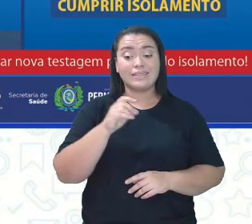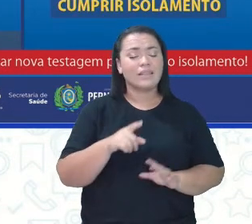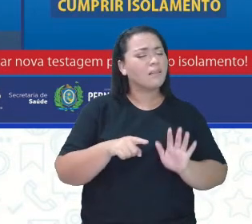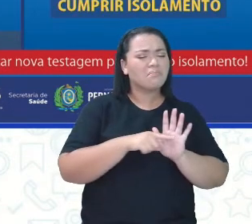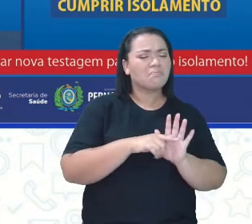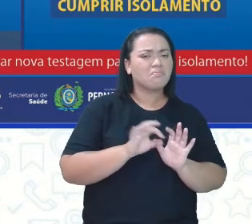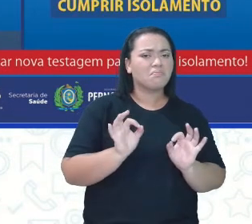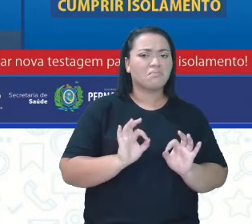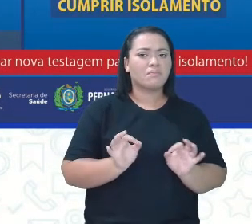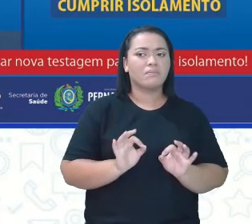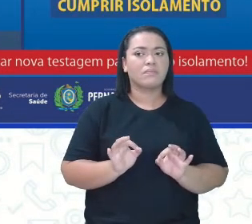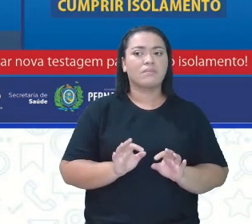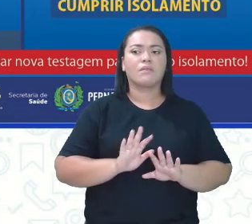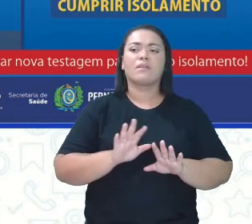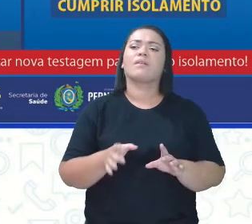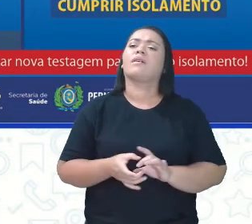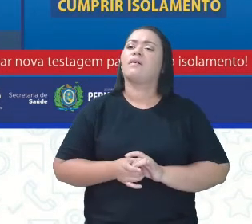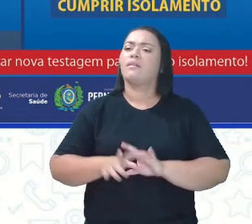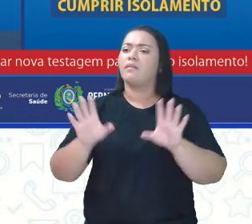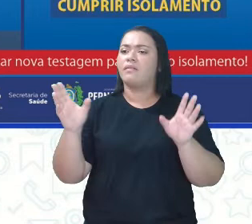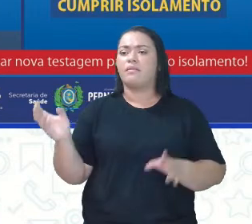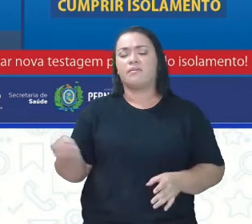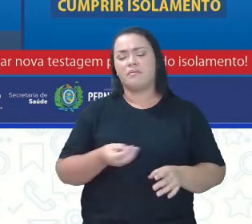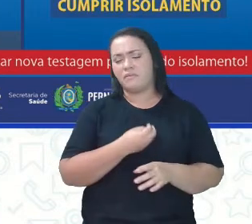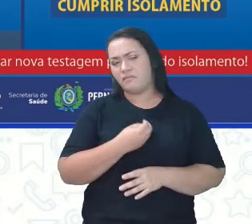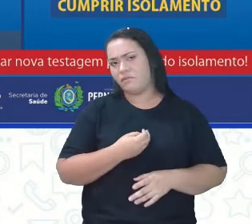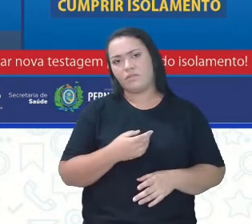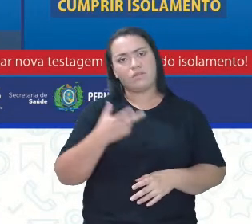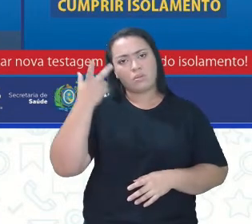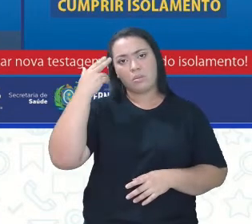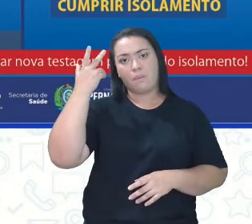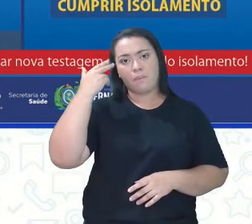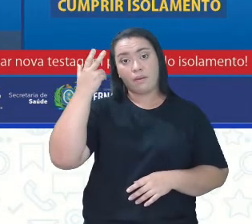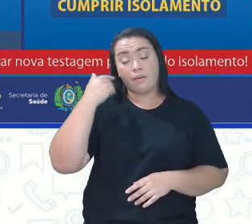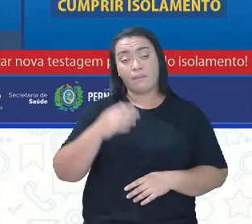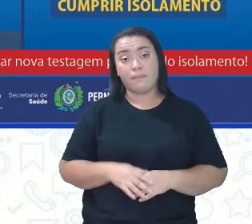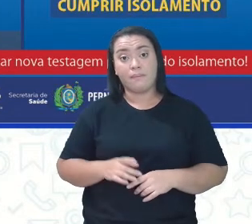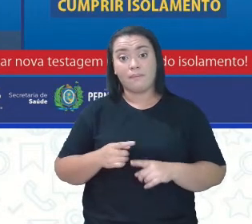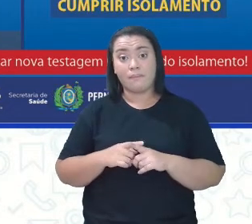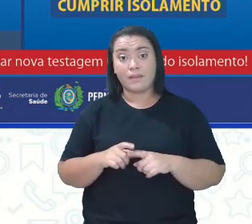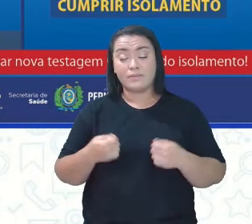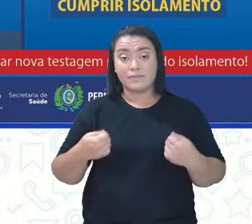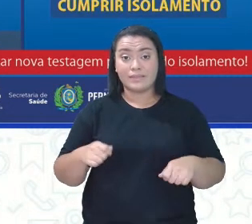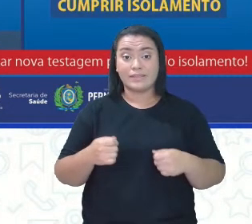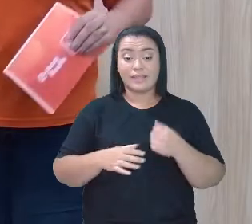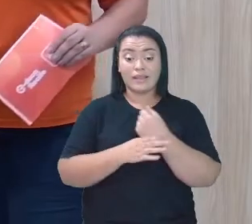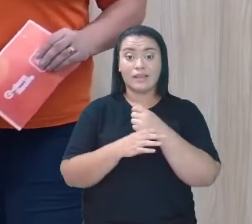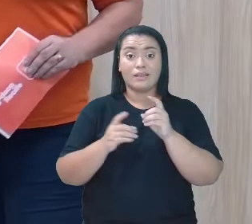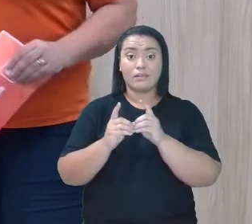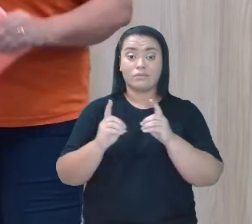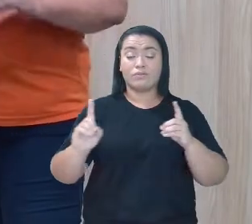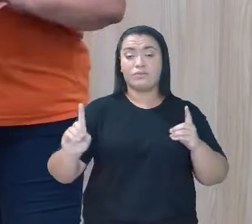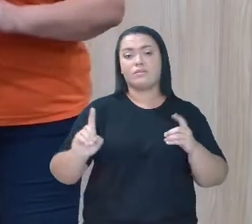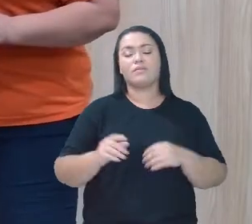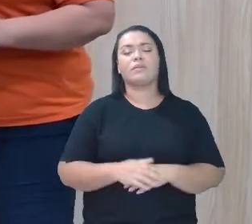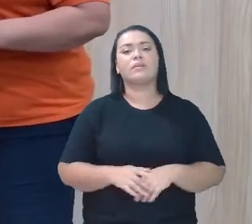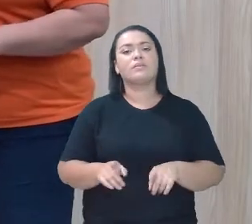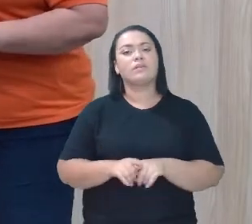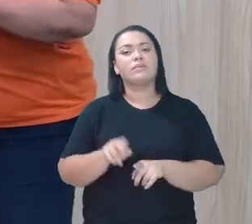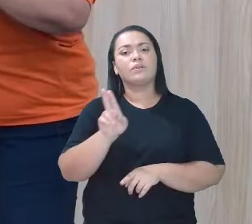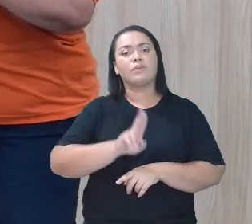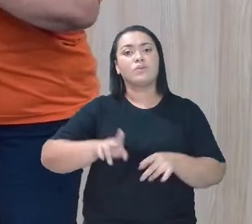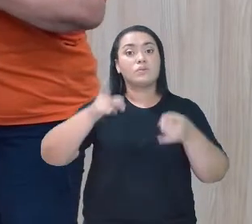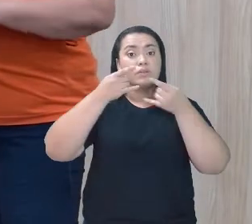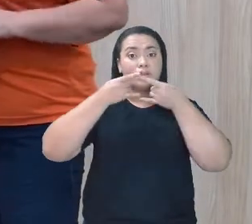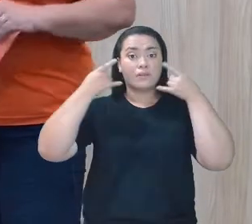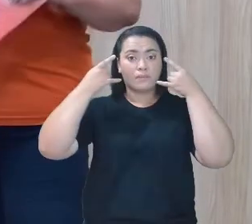deu negativo, então convive aí, vai para a escola, mas sempre garantindo aí o distanciamento, o uso de